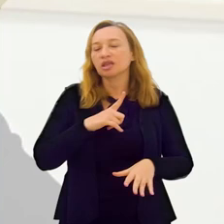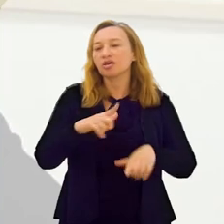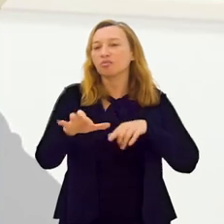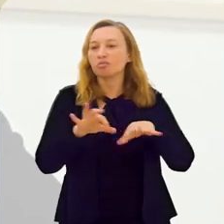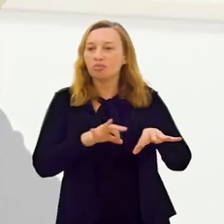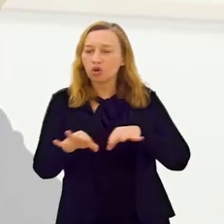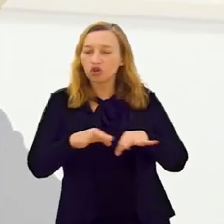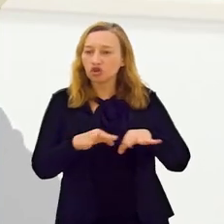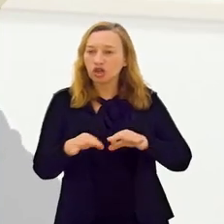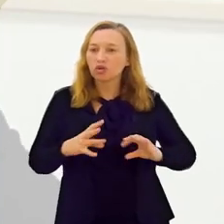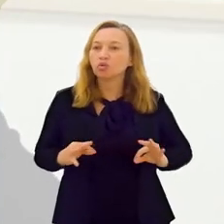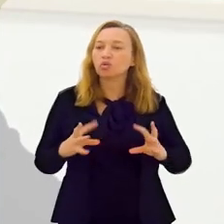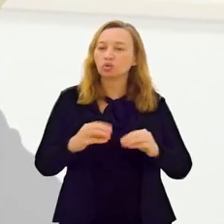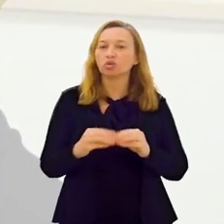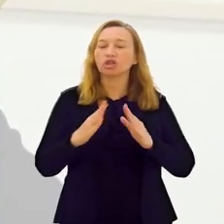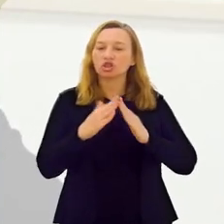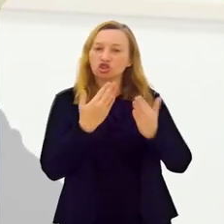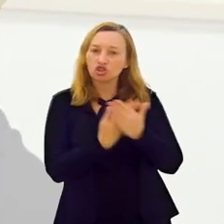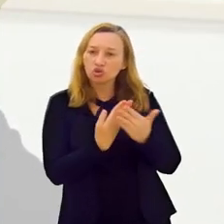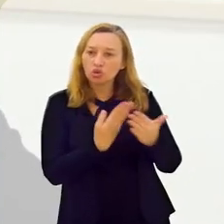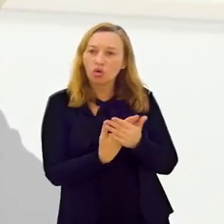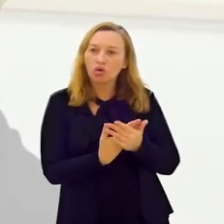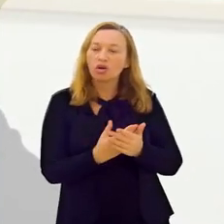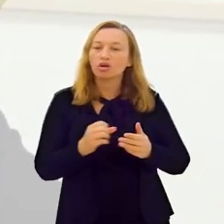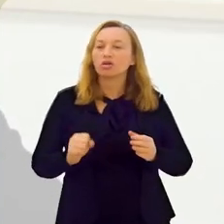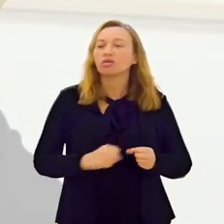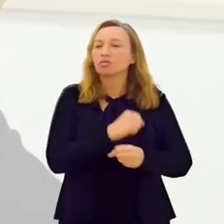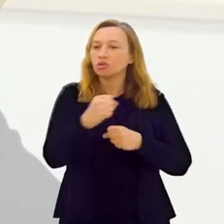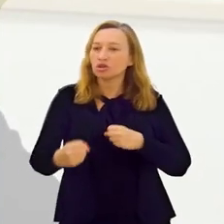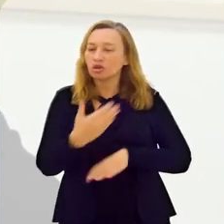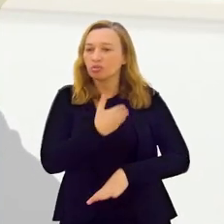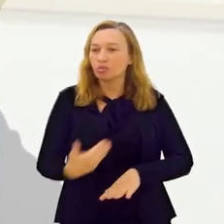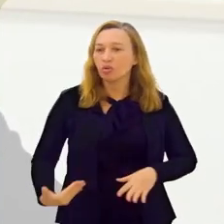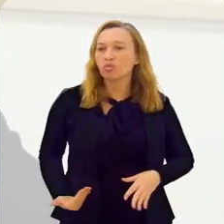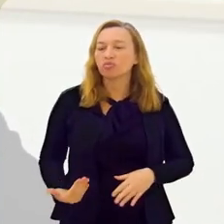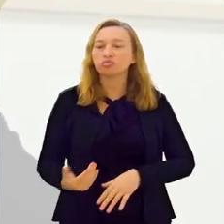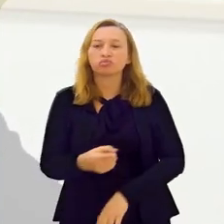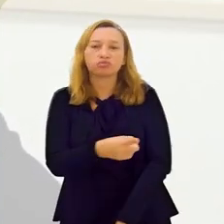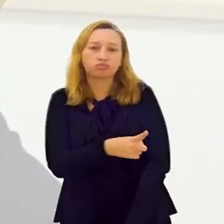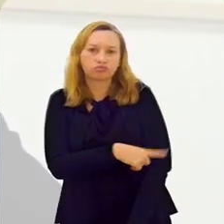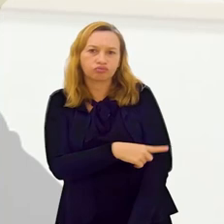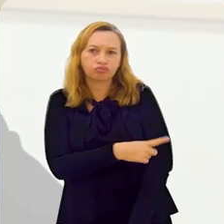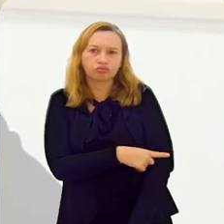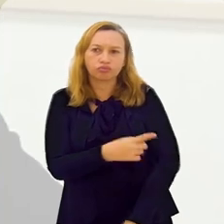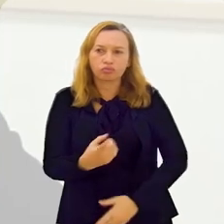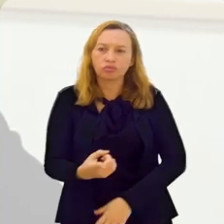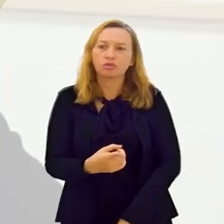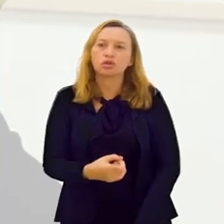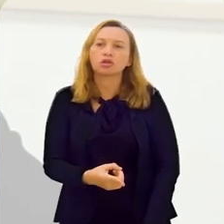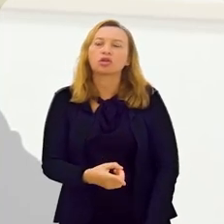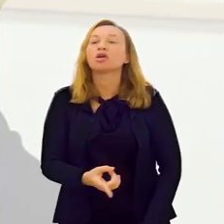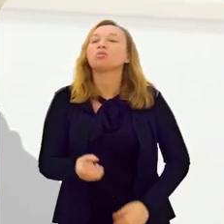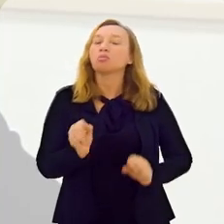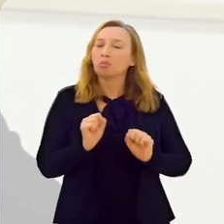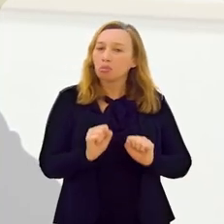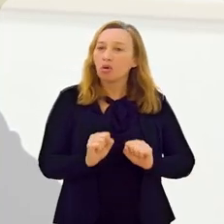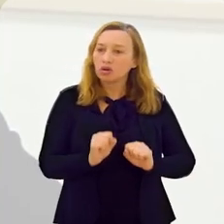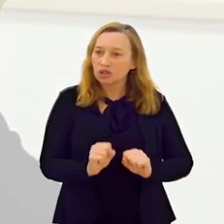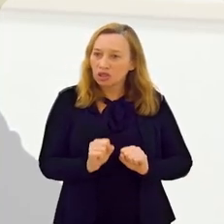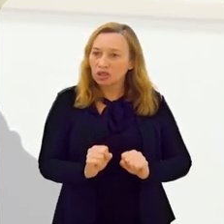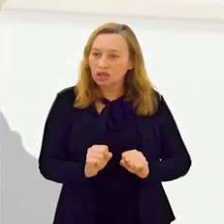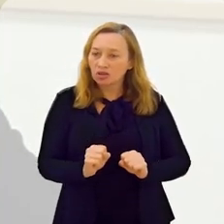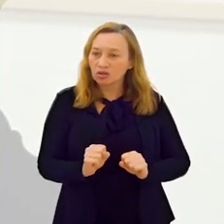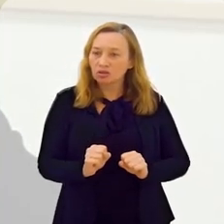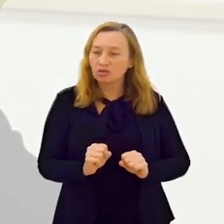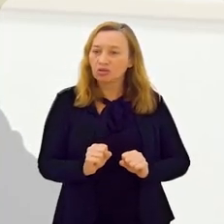sustentável também. Tem os projetos, por exemplo, todas as escolas no poder público, as escolas primárias, né, do